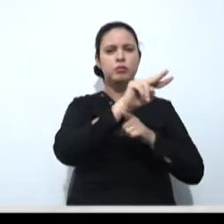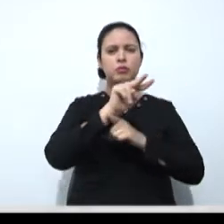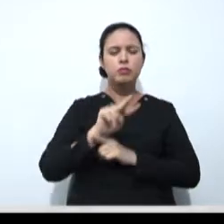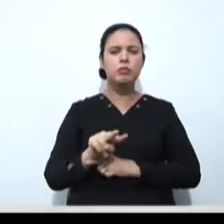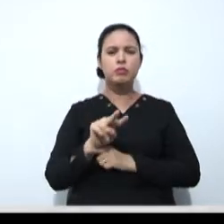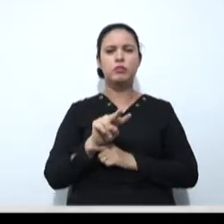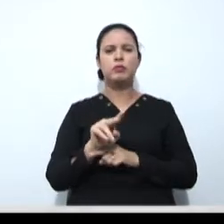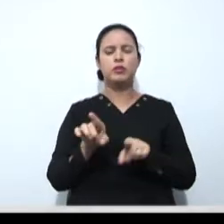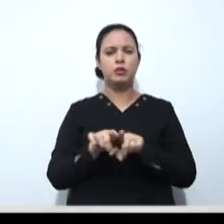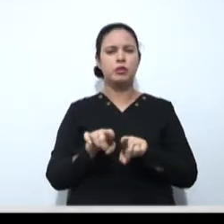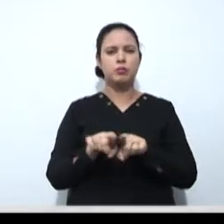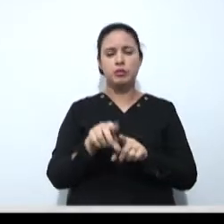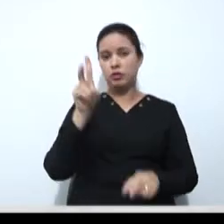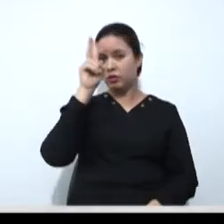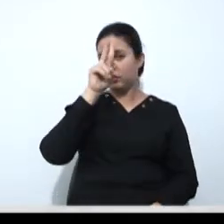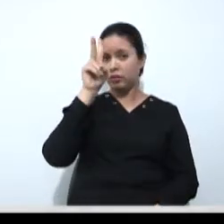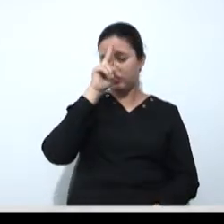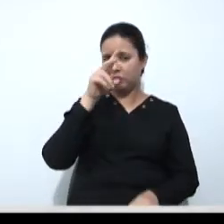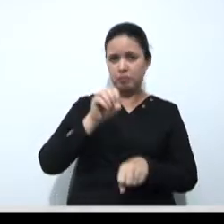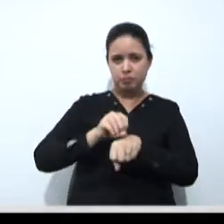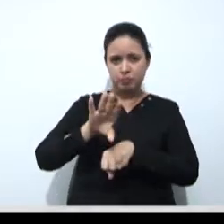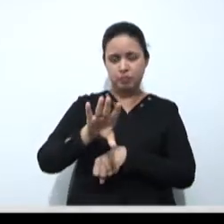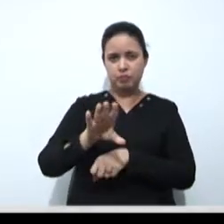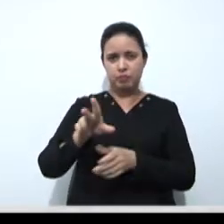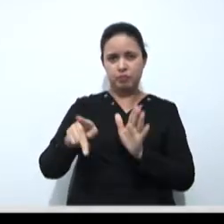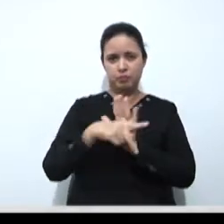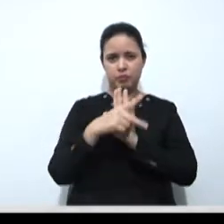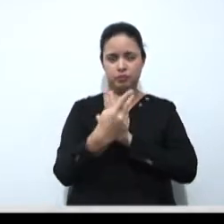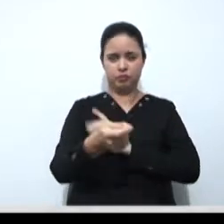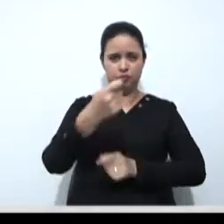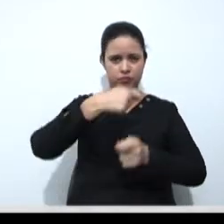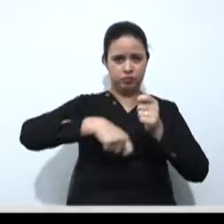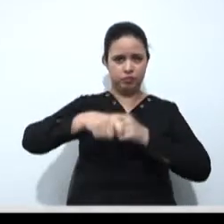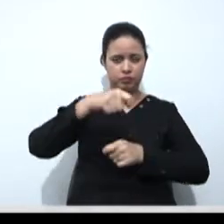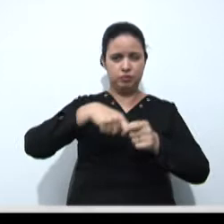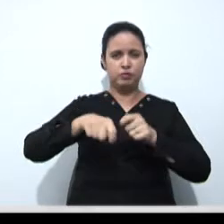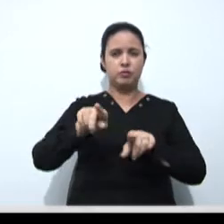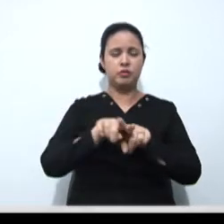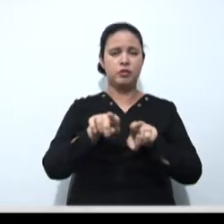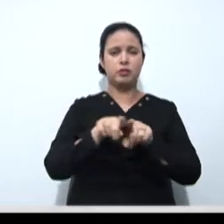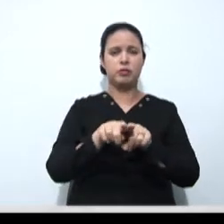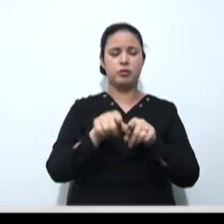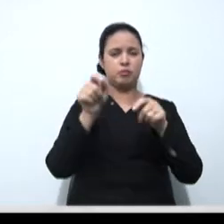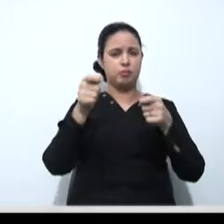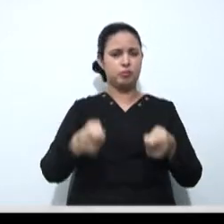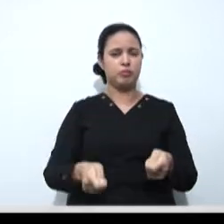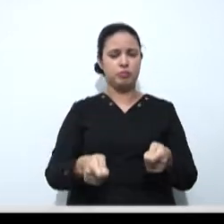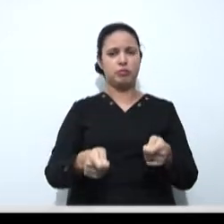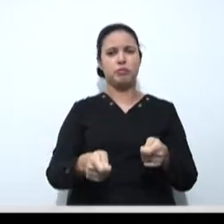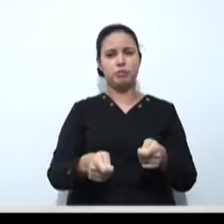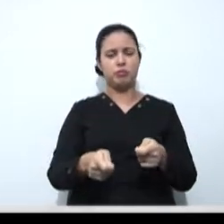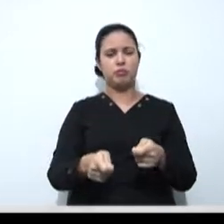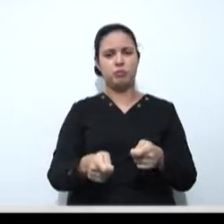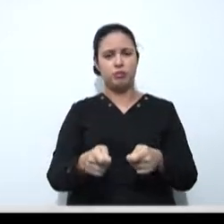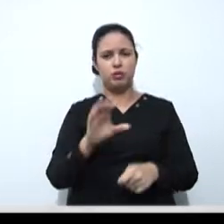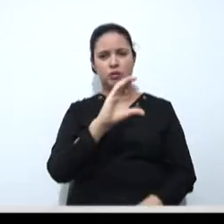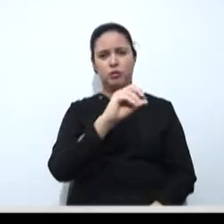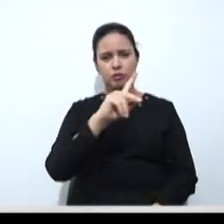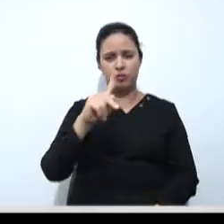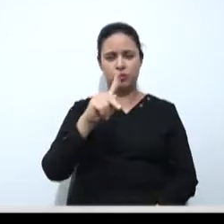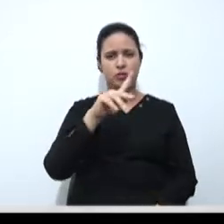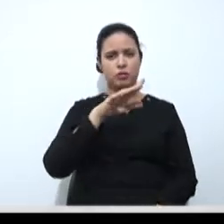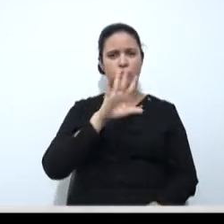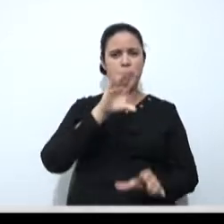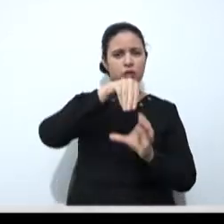verdade, os tipos de assessoria para o negócio. E a gente vai entender também o posicionamento da cooperativa no mundo do